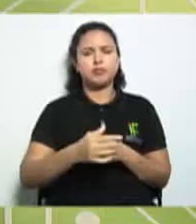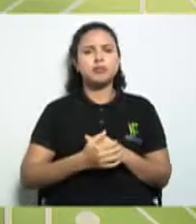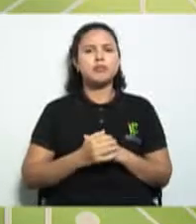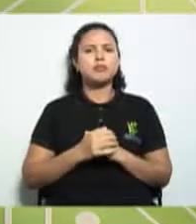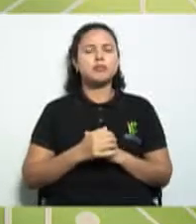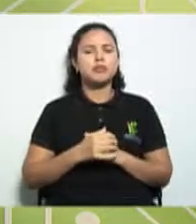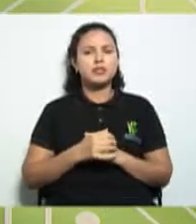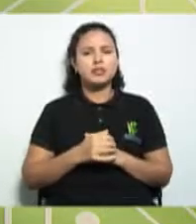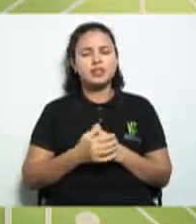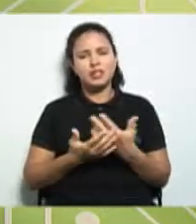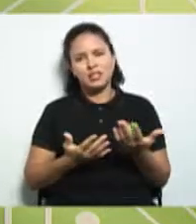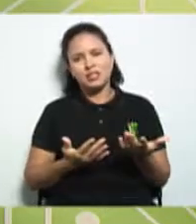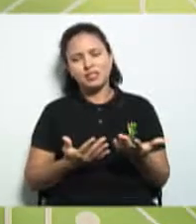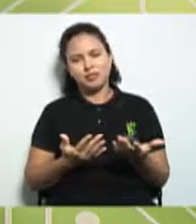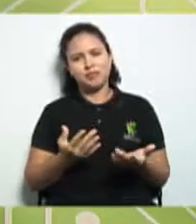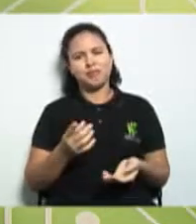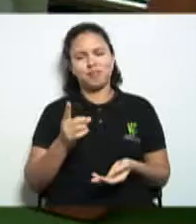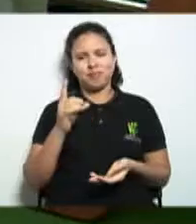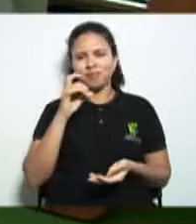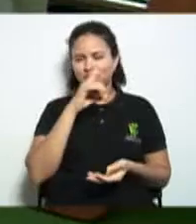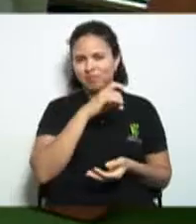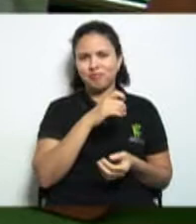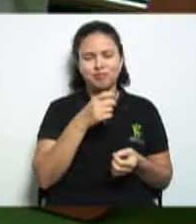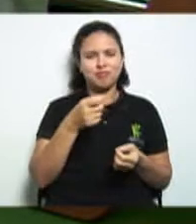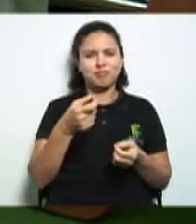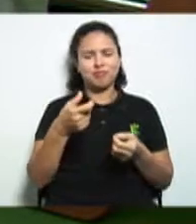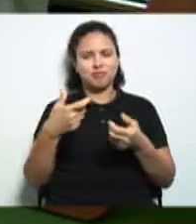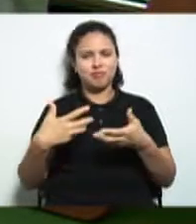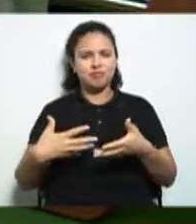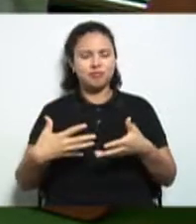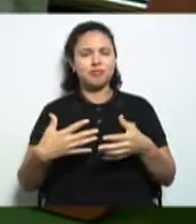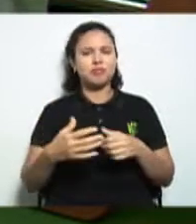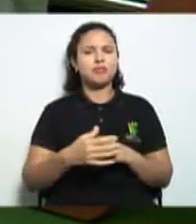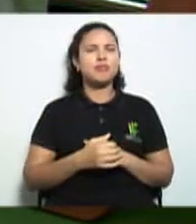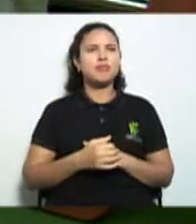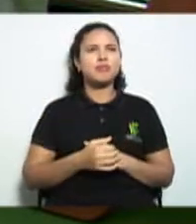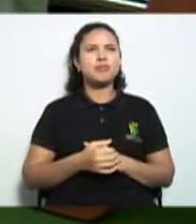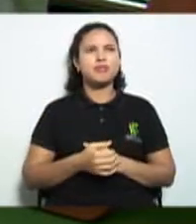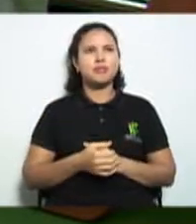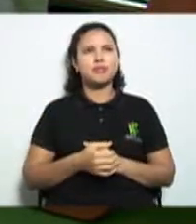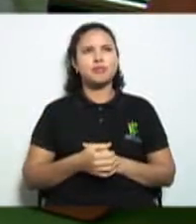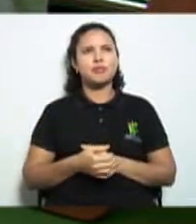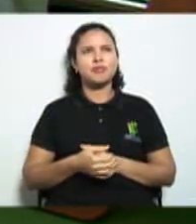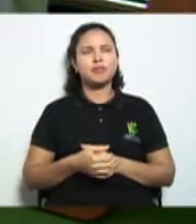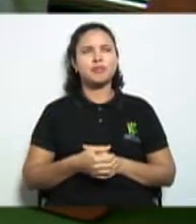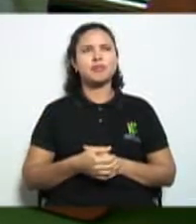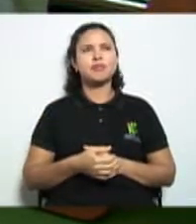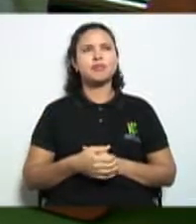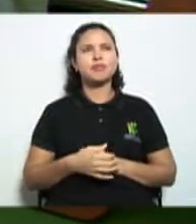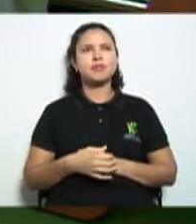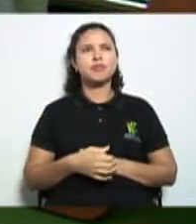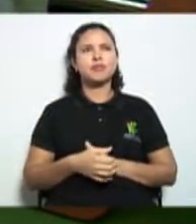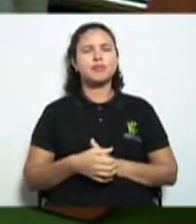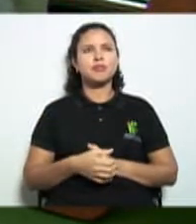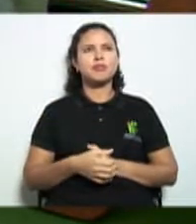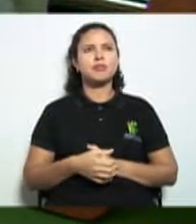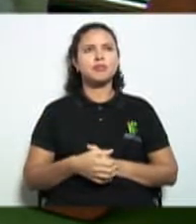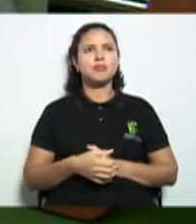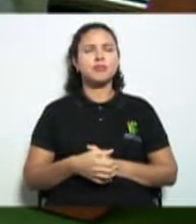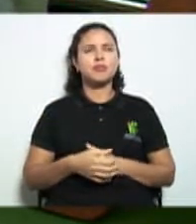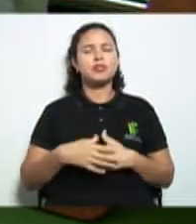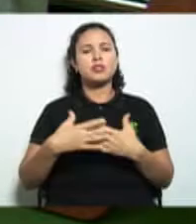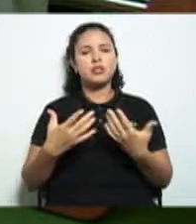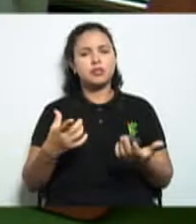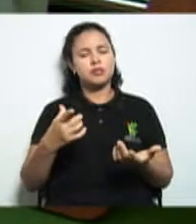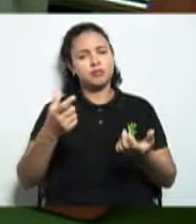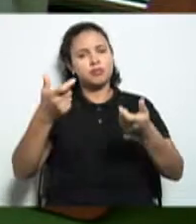trava-línguas, né? Obrigatório, não obrigatório. Né? Mas, pegadinha, hein? Uma pegadinha. Né? Mas, enfim, esses